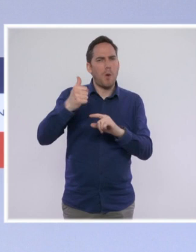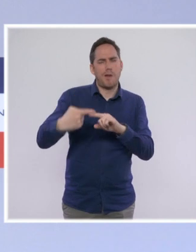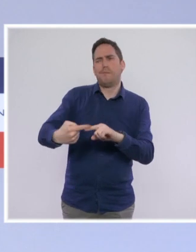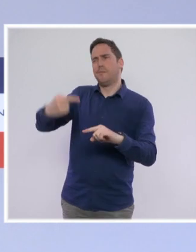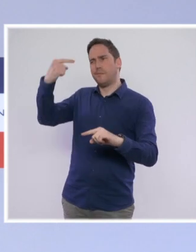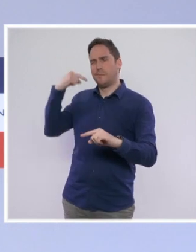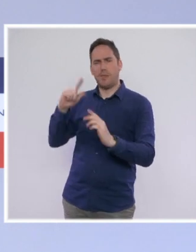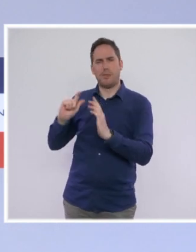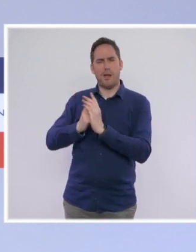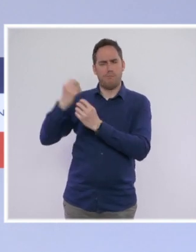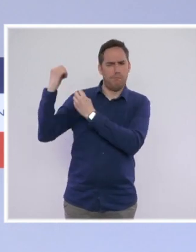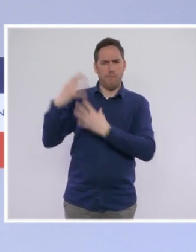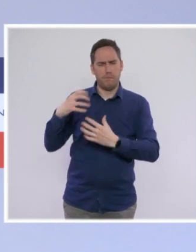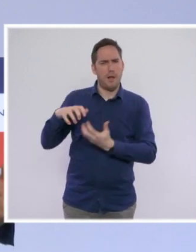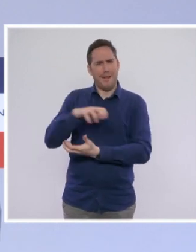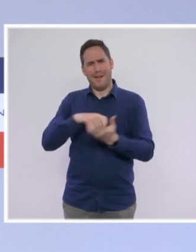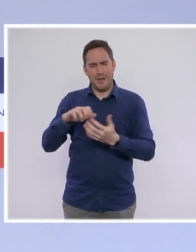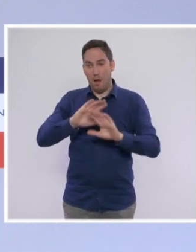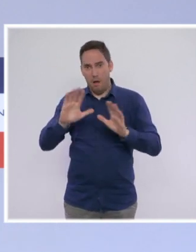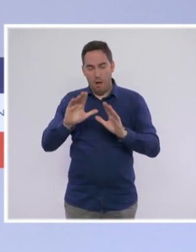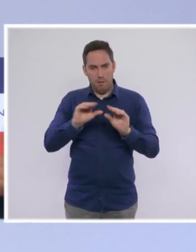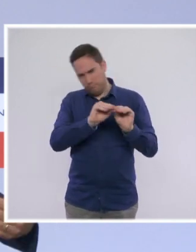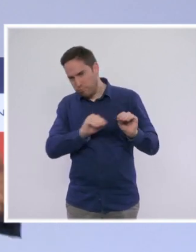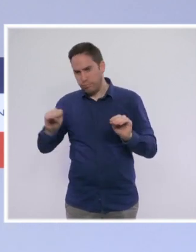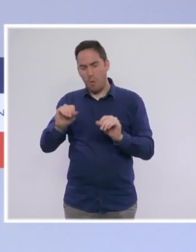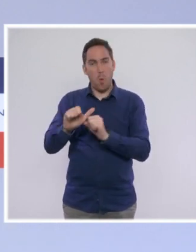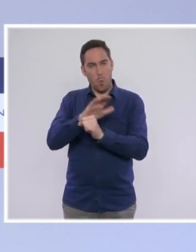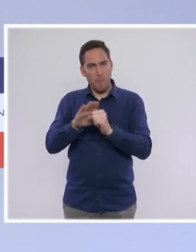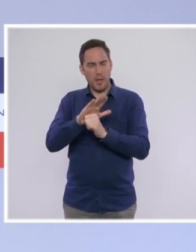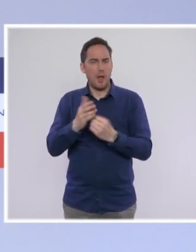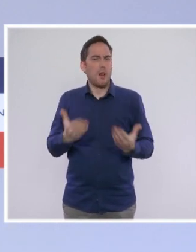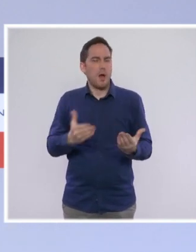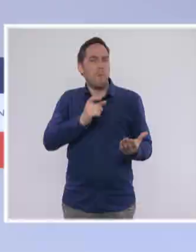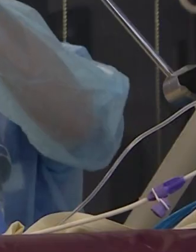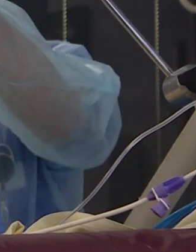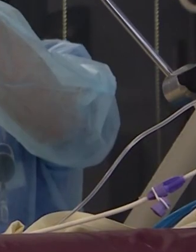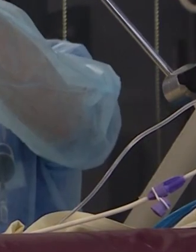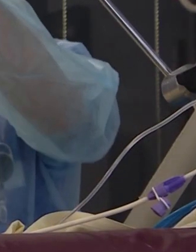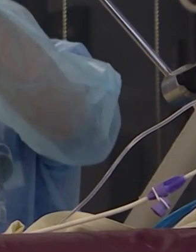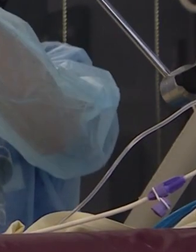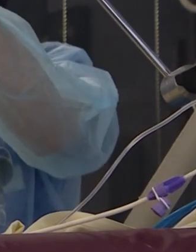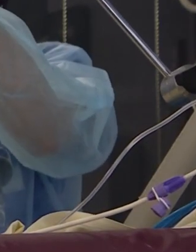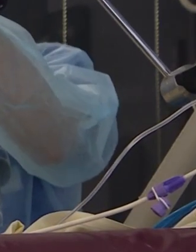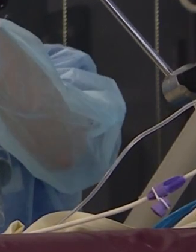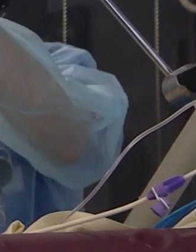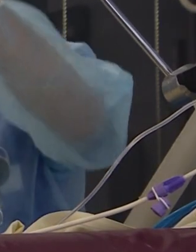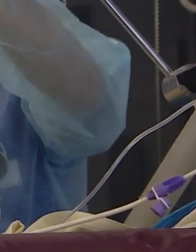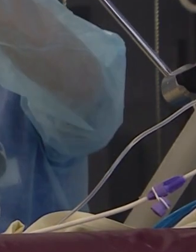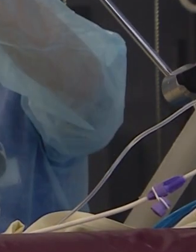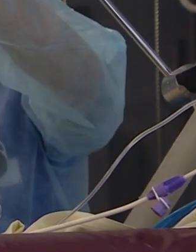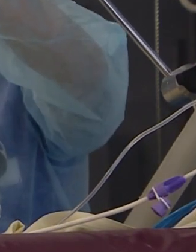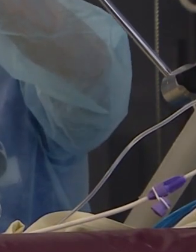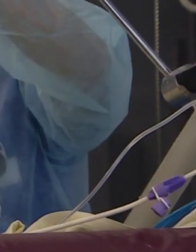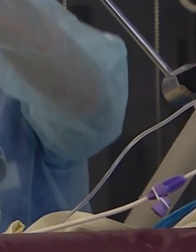Não estamos nesses níveis, mas é de fato uma etapa adicional que foi decidida. Na terça-feira, havia cerca de